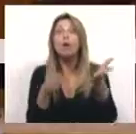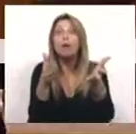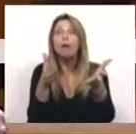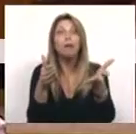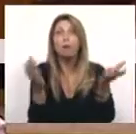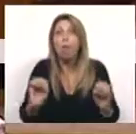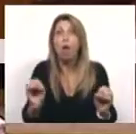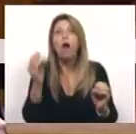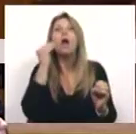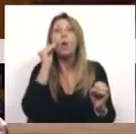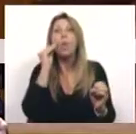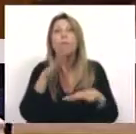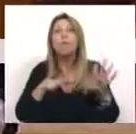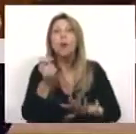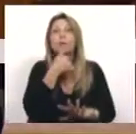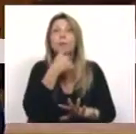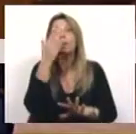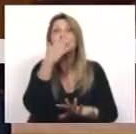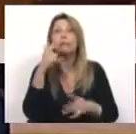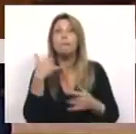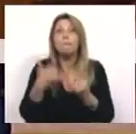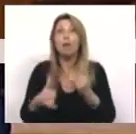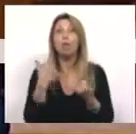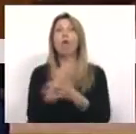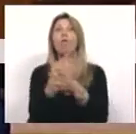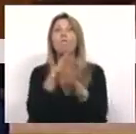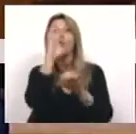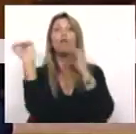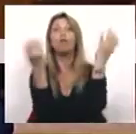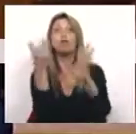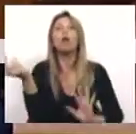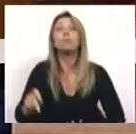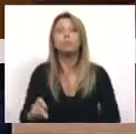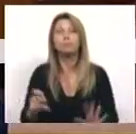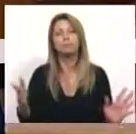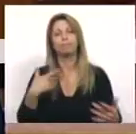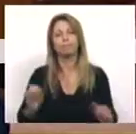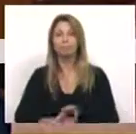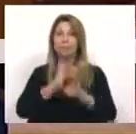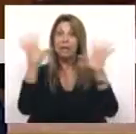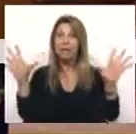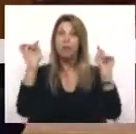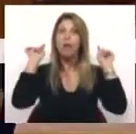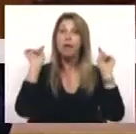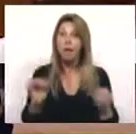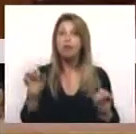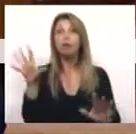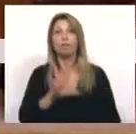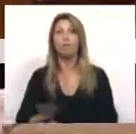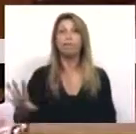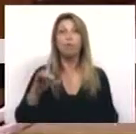perigo como o de um fogo florestal. Que fique claro que este conhecimento e esta cultura de proteção pessoal ou